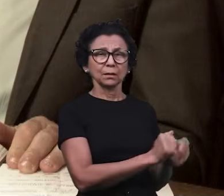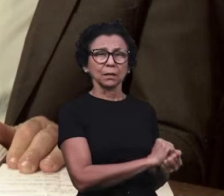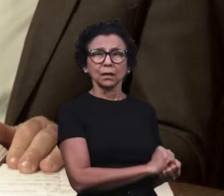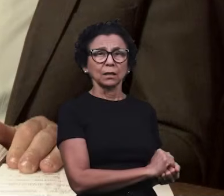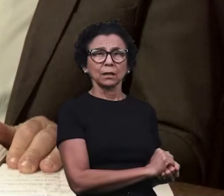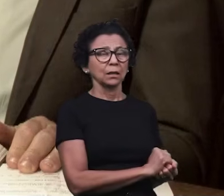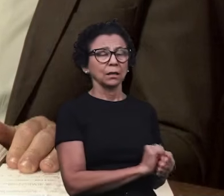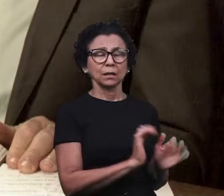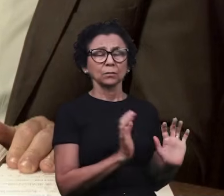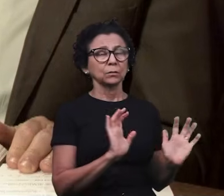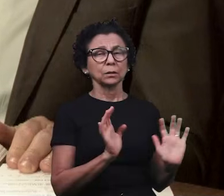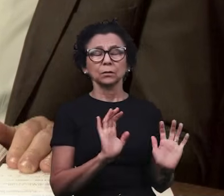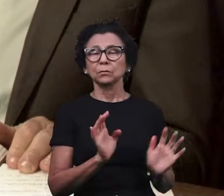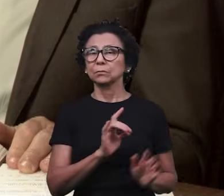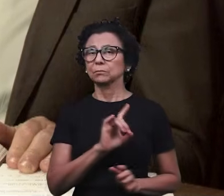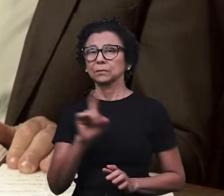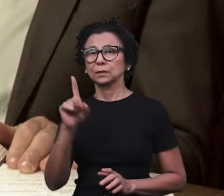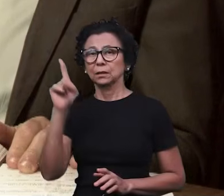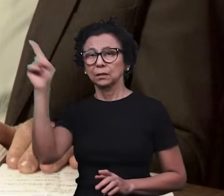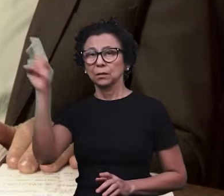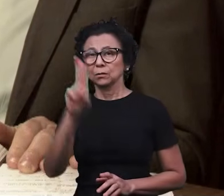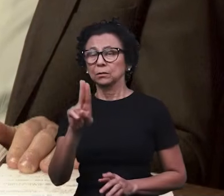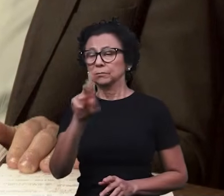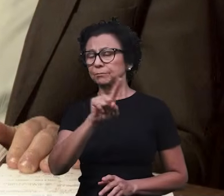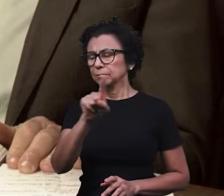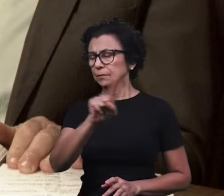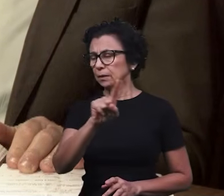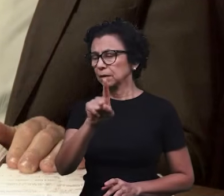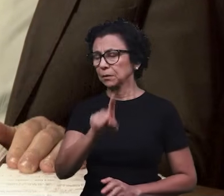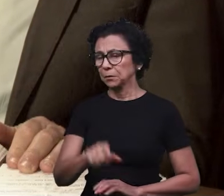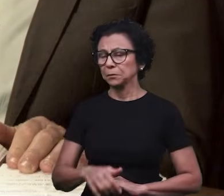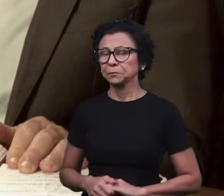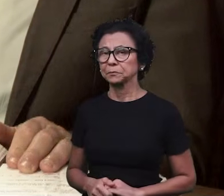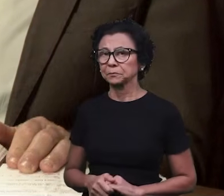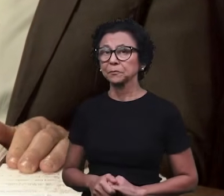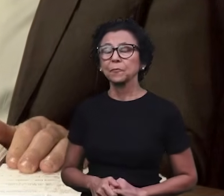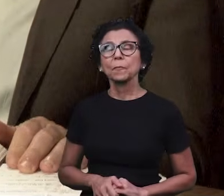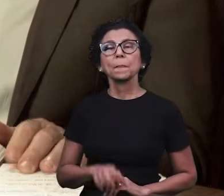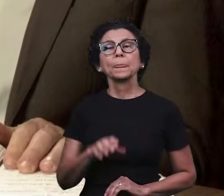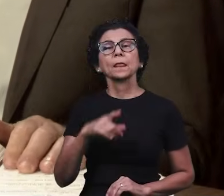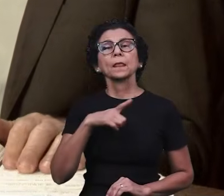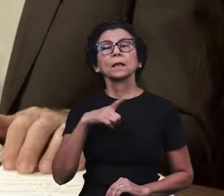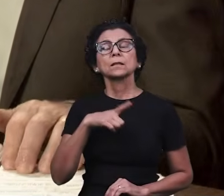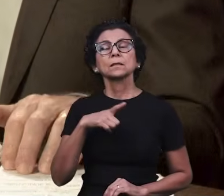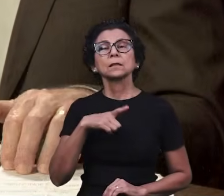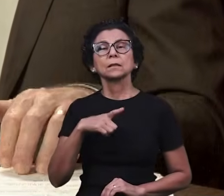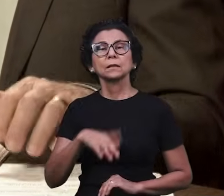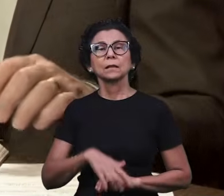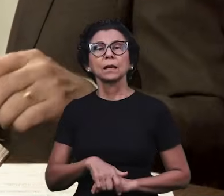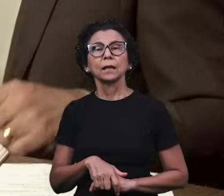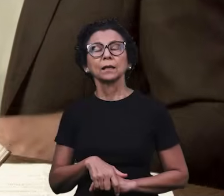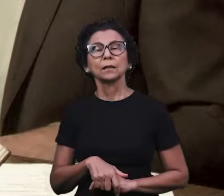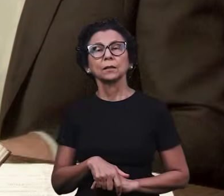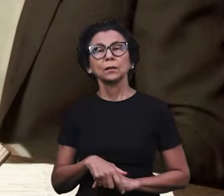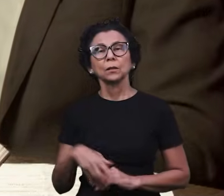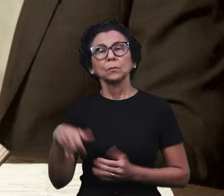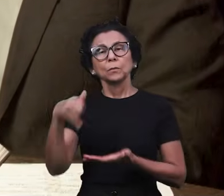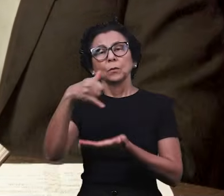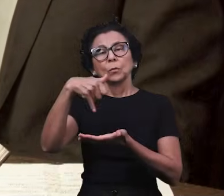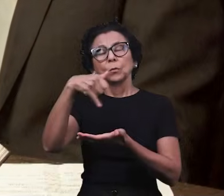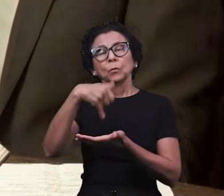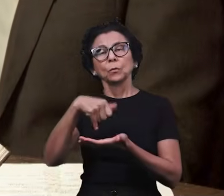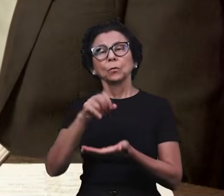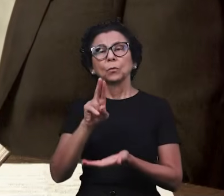não. Ministrar perante esse Deus, não. E você tem a unção do Espírito sobre a sua vida.